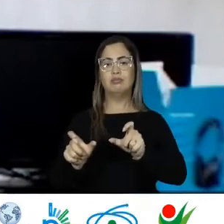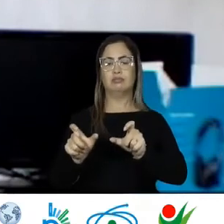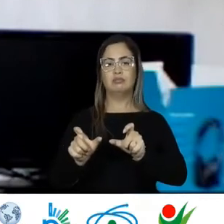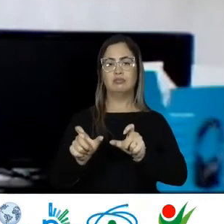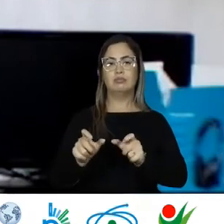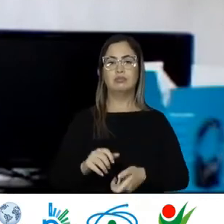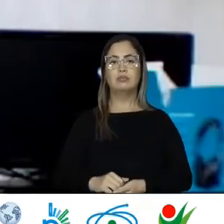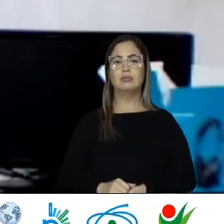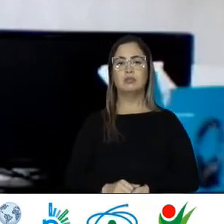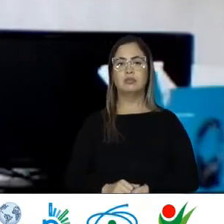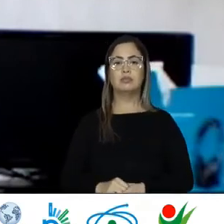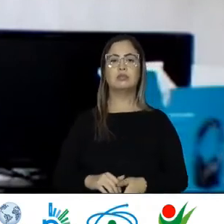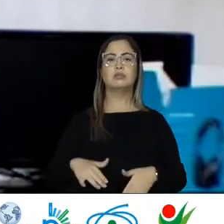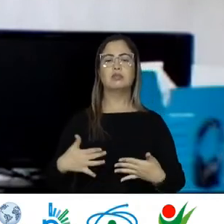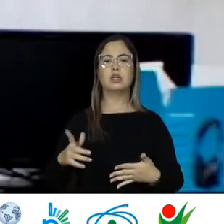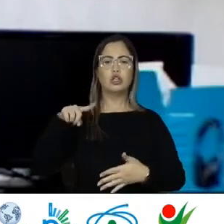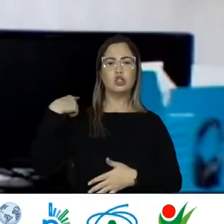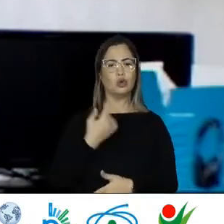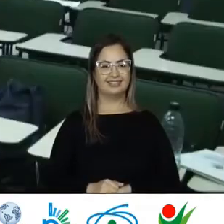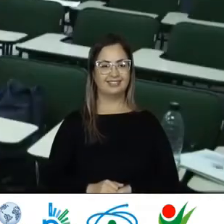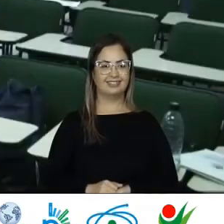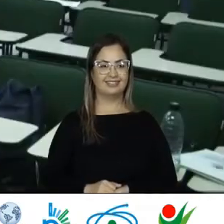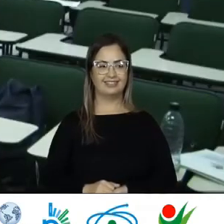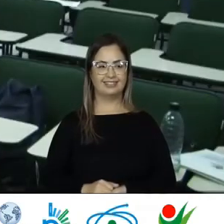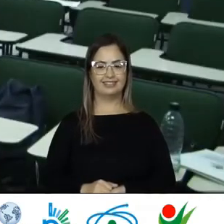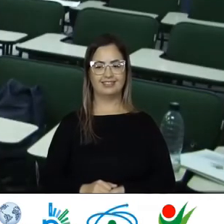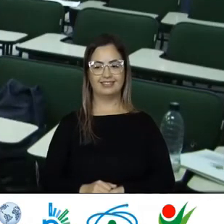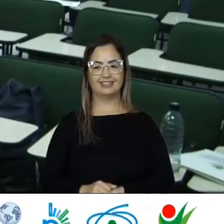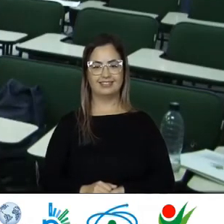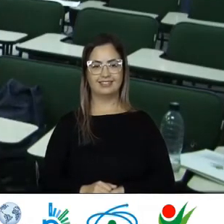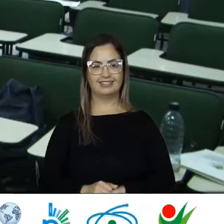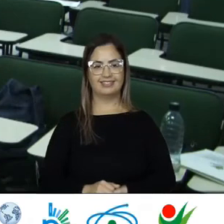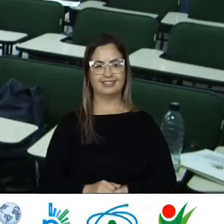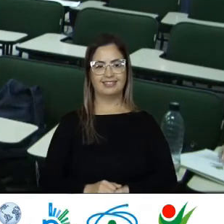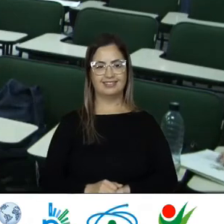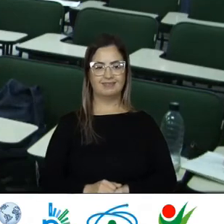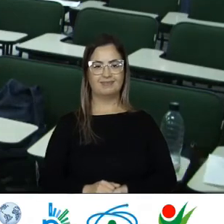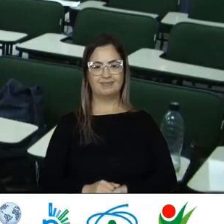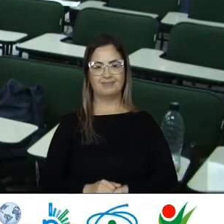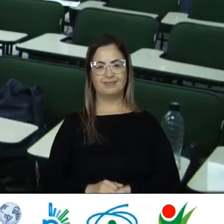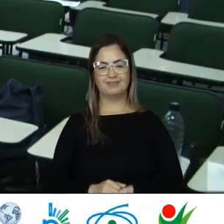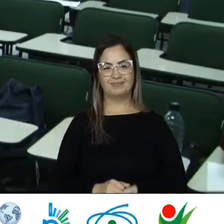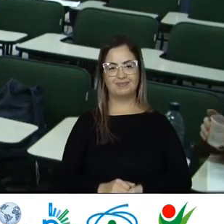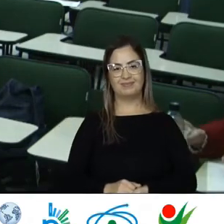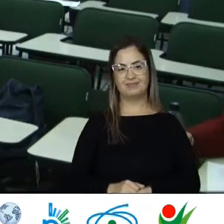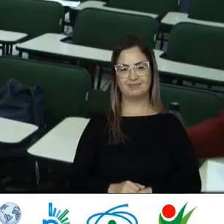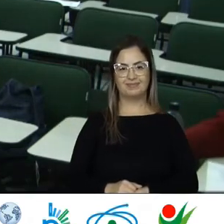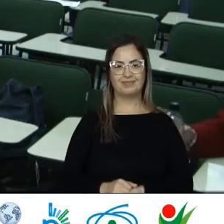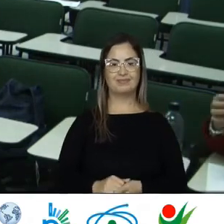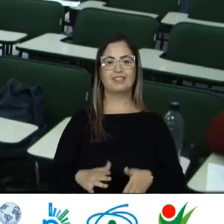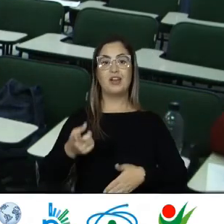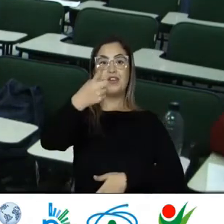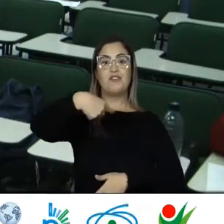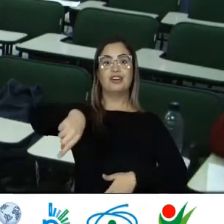Somos todos humanos Finalizamos os blocos De perguntas Pessoal que